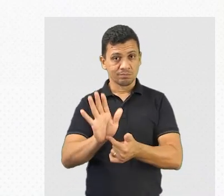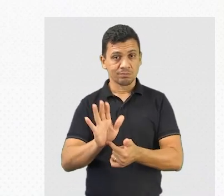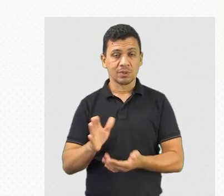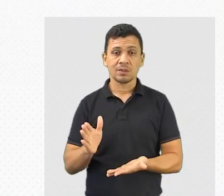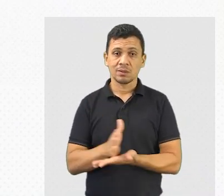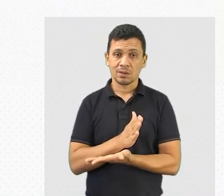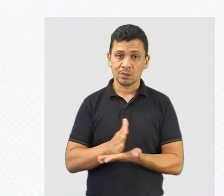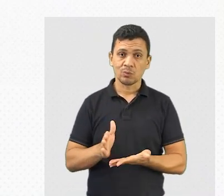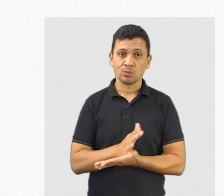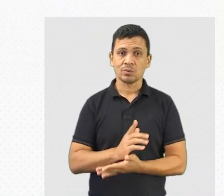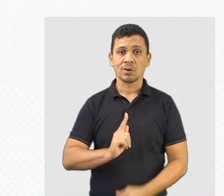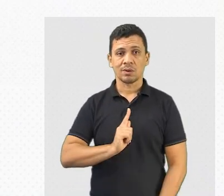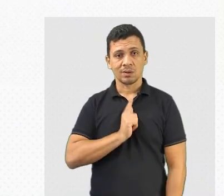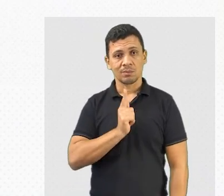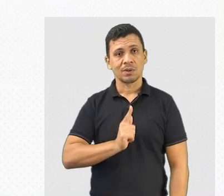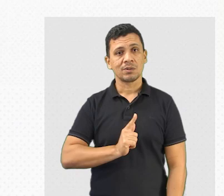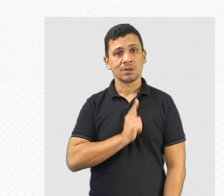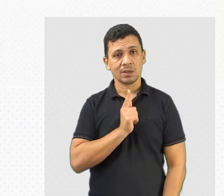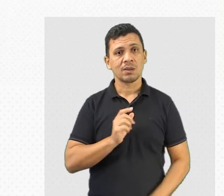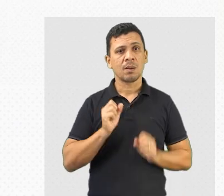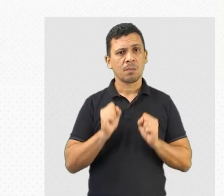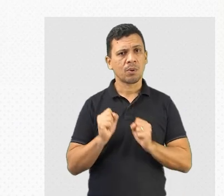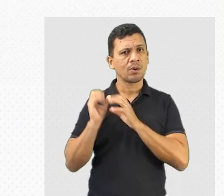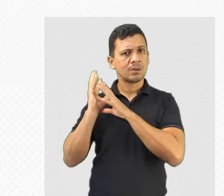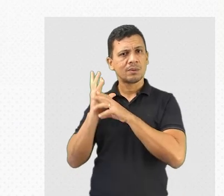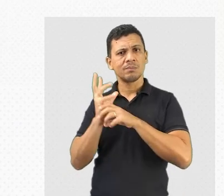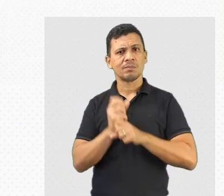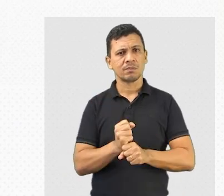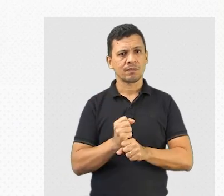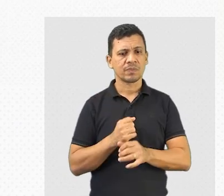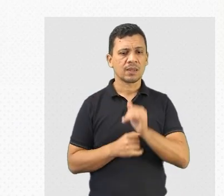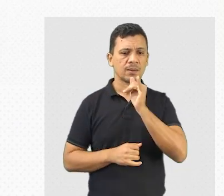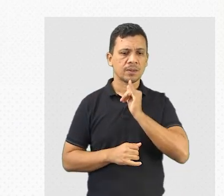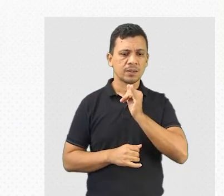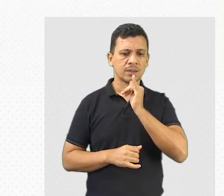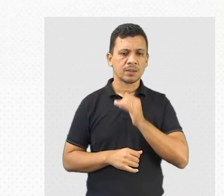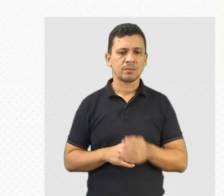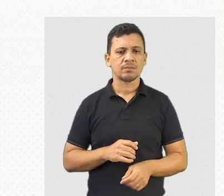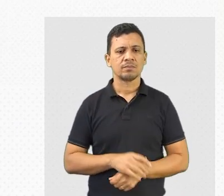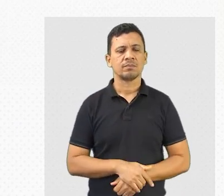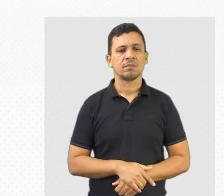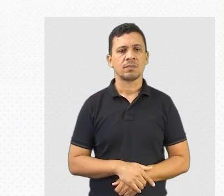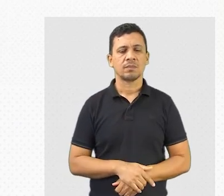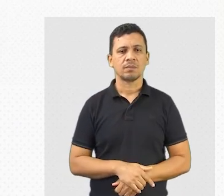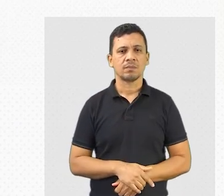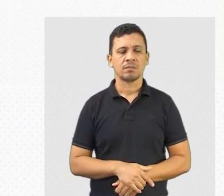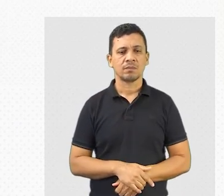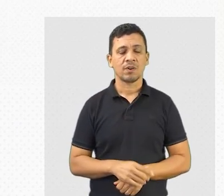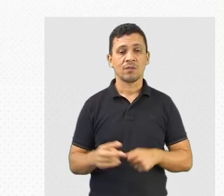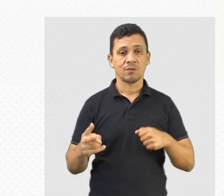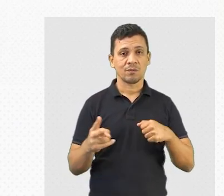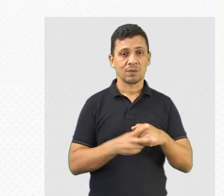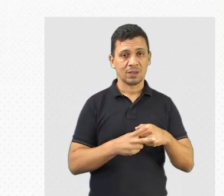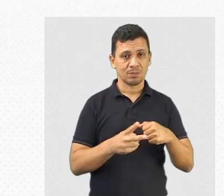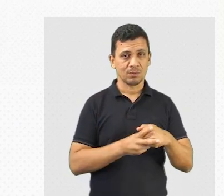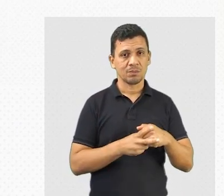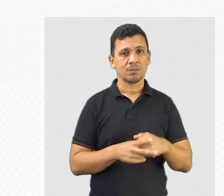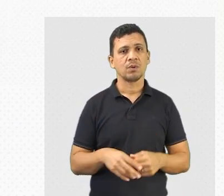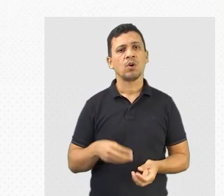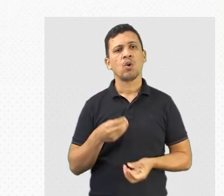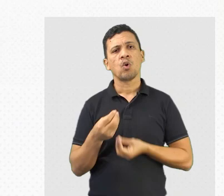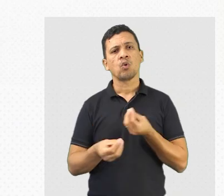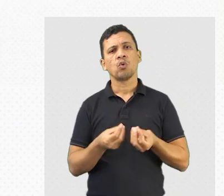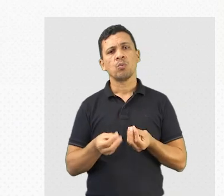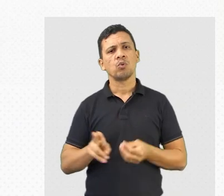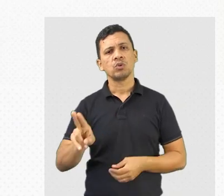alguns elementos gramaticais que nós podemos resgatar. Por exemplo, simple present, verbo. Para que se usa o